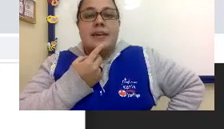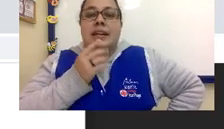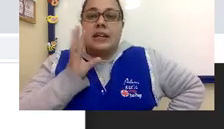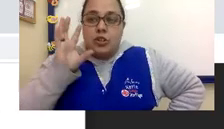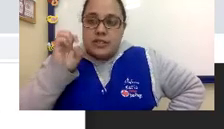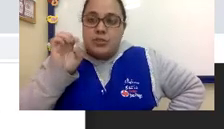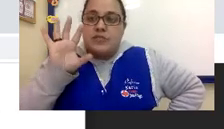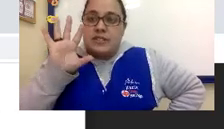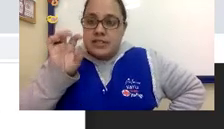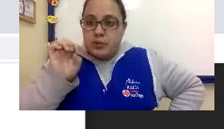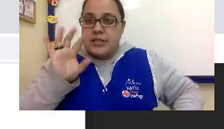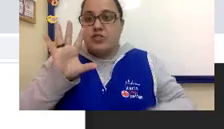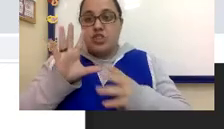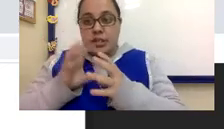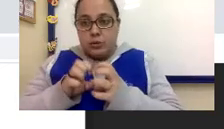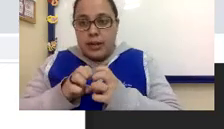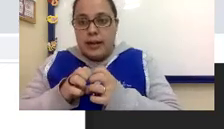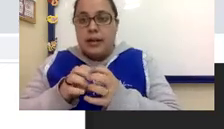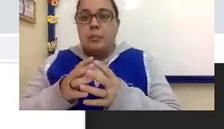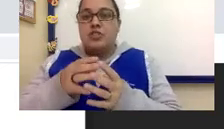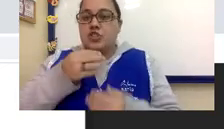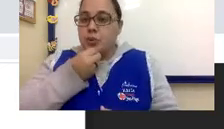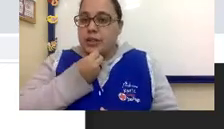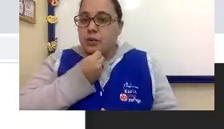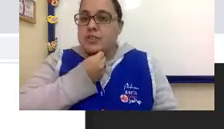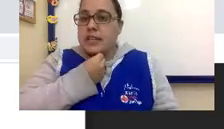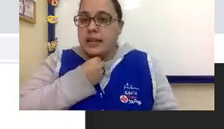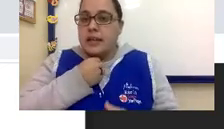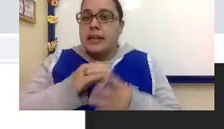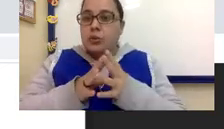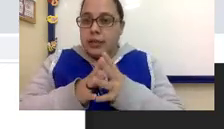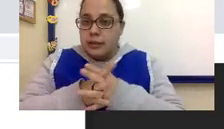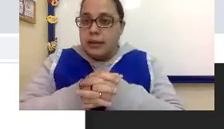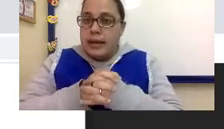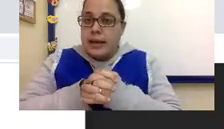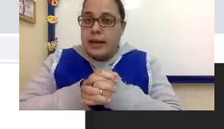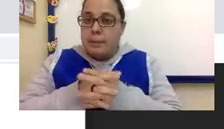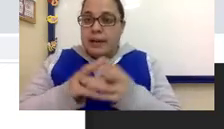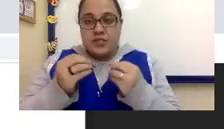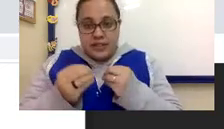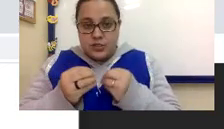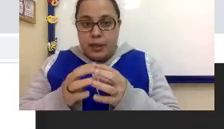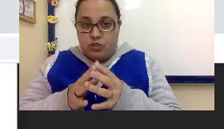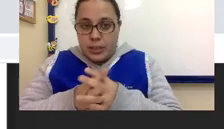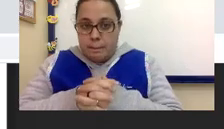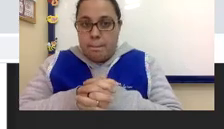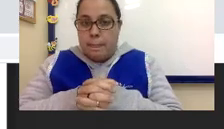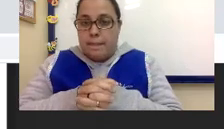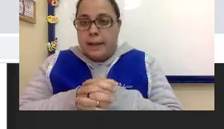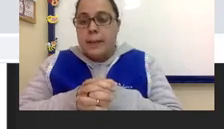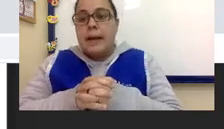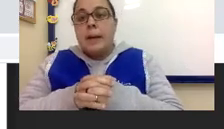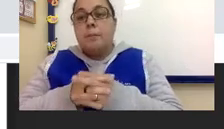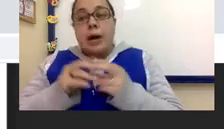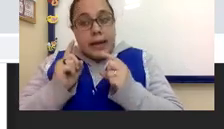né? Então, nós temos que fazer esse processo de triturar para a gente poder conseguir engolir mais facilmente aí,